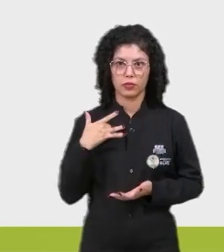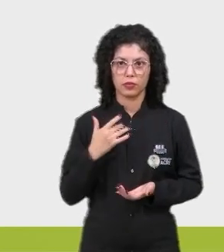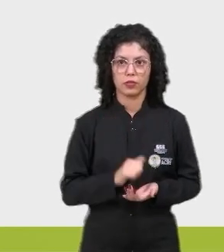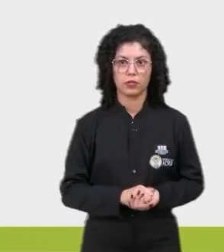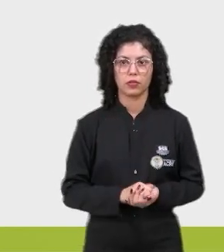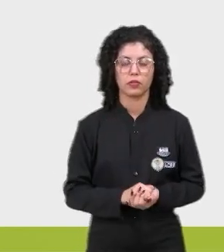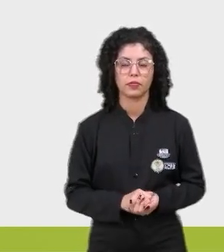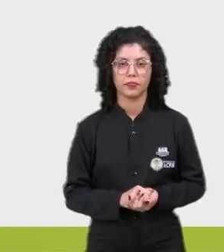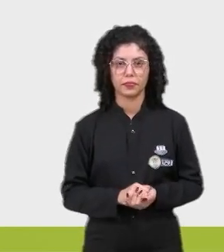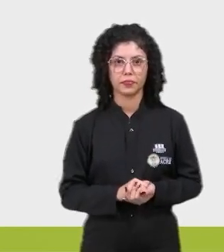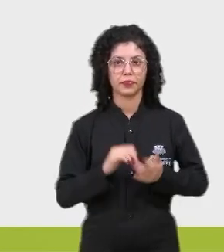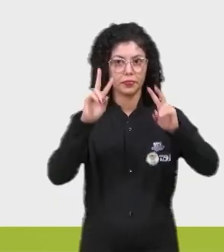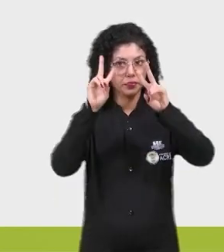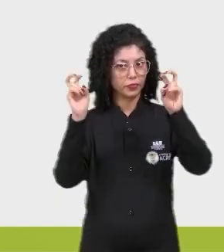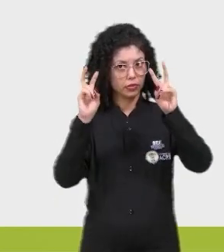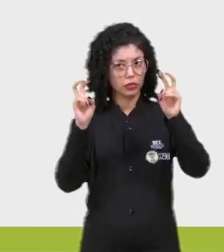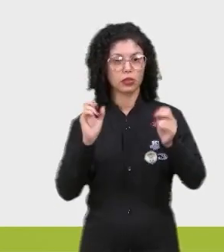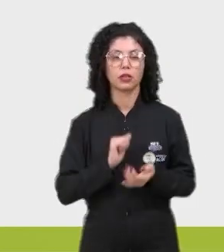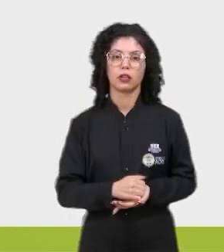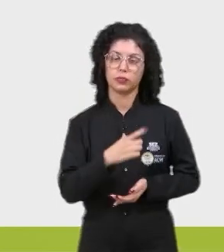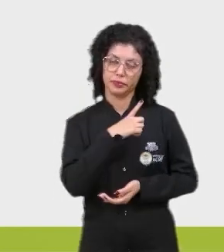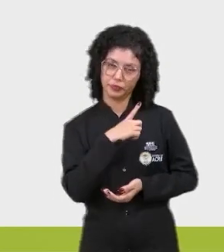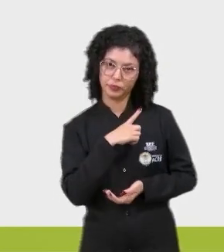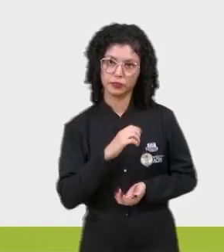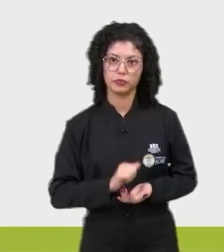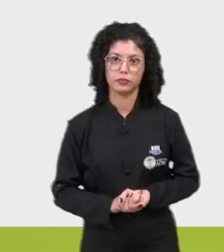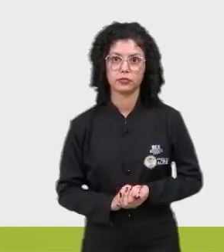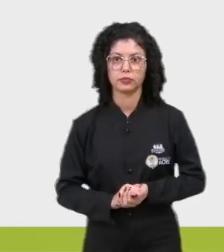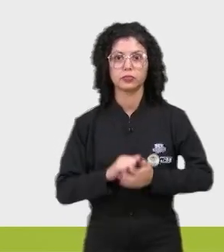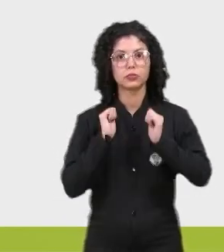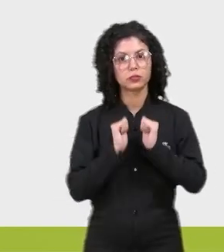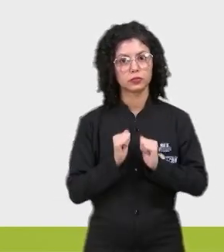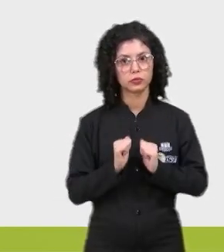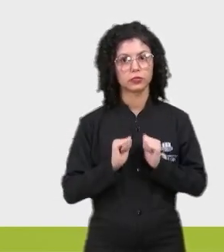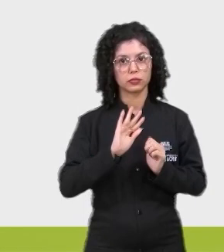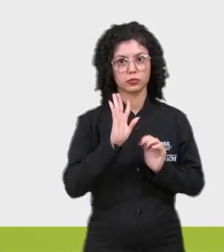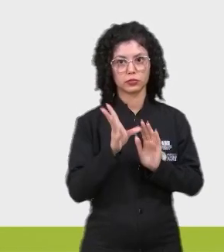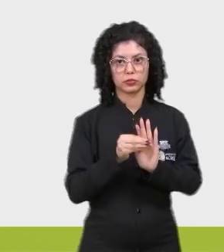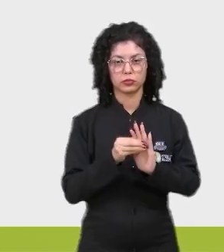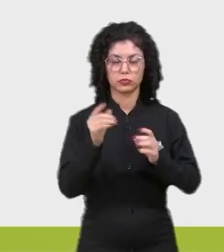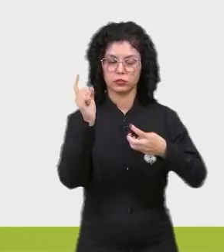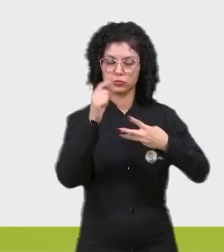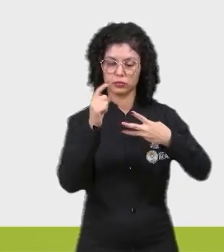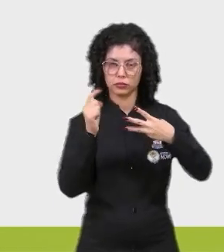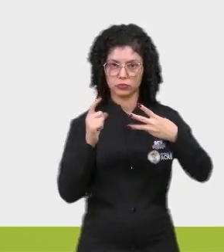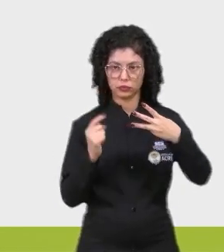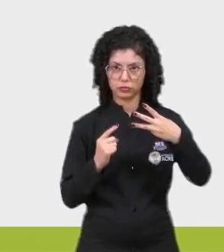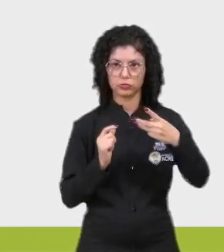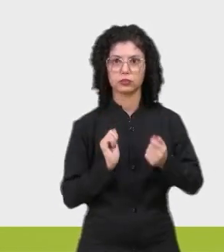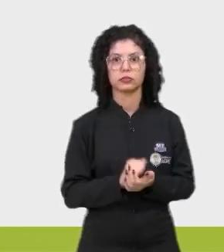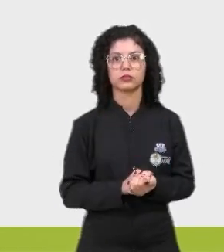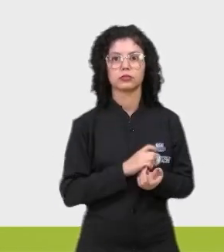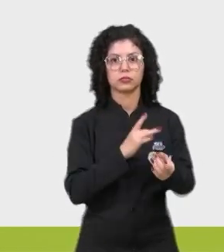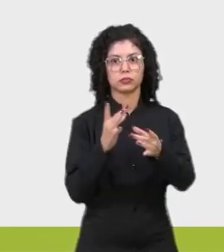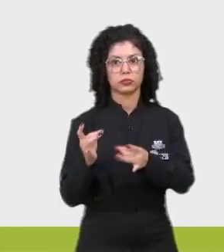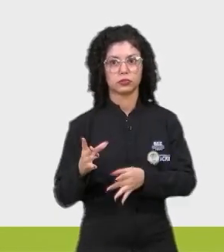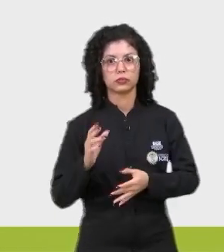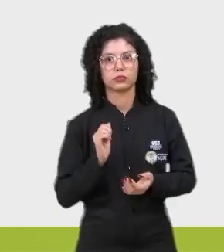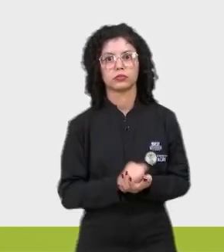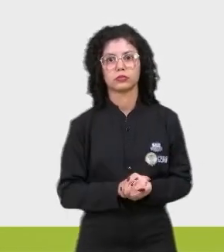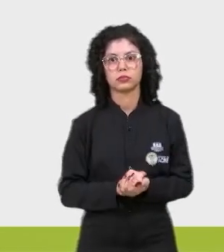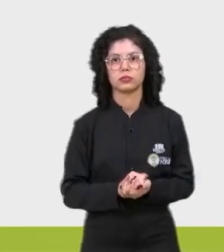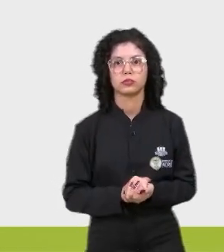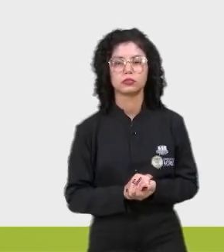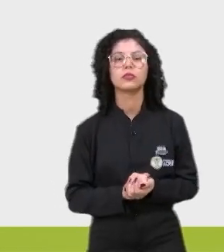Se caísse lá um tema que abordasse esse eixo, você poderia colocar aqui 3 citações para vocês e uma dica de série.